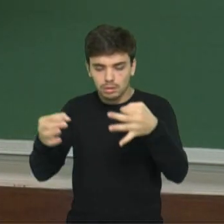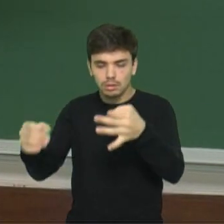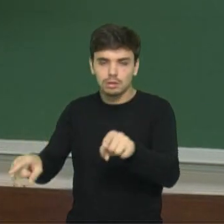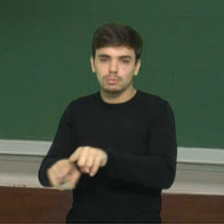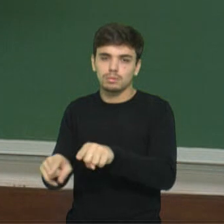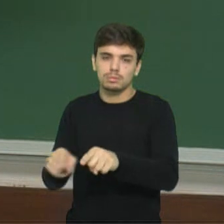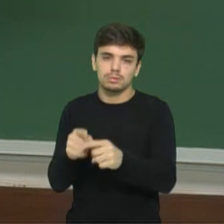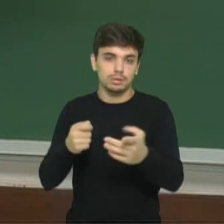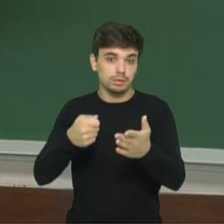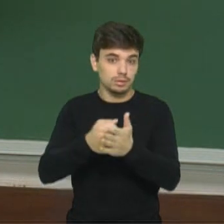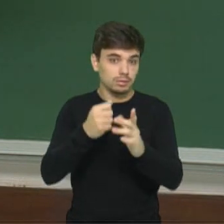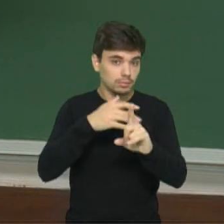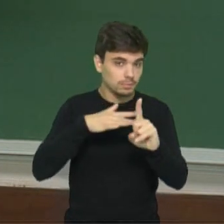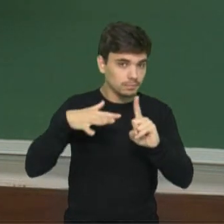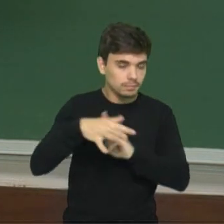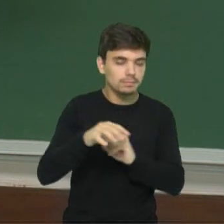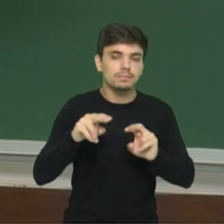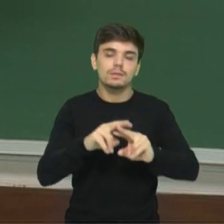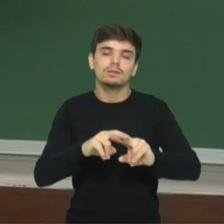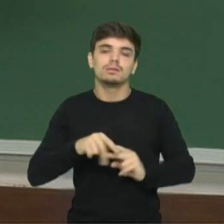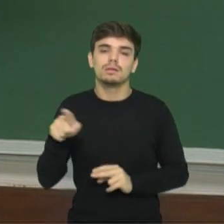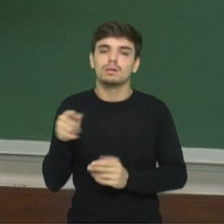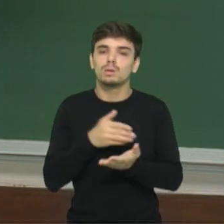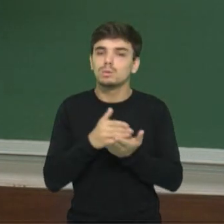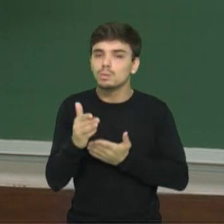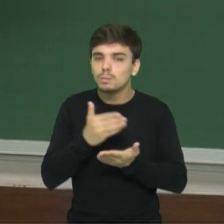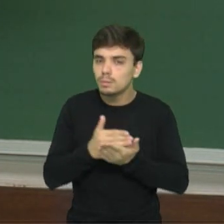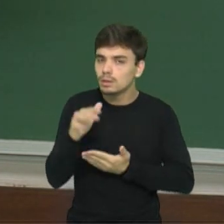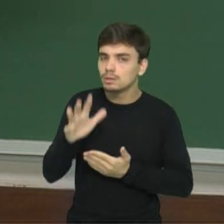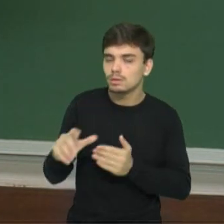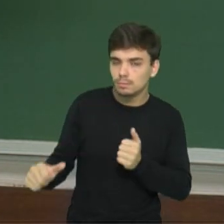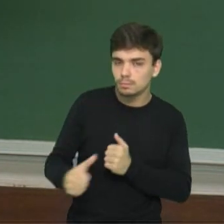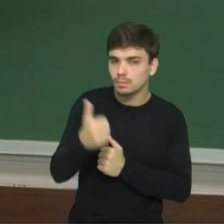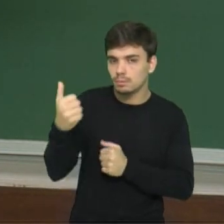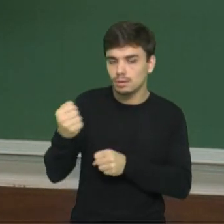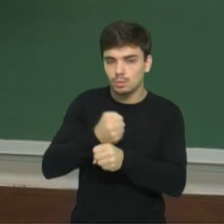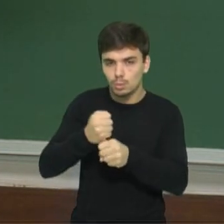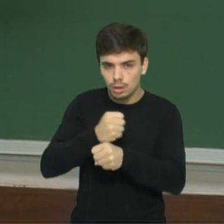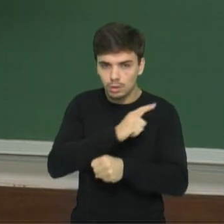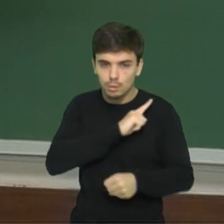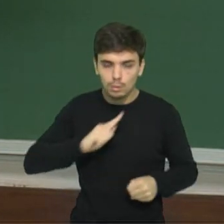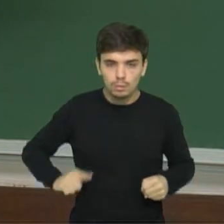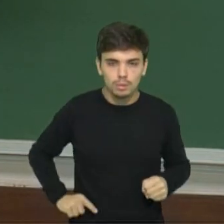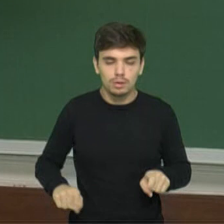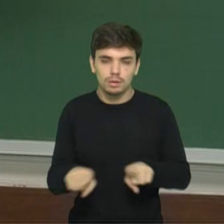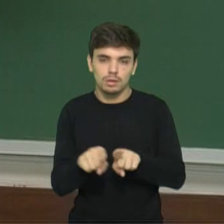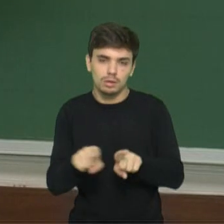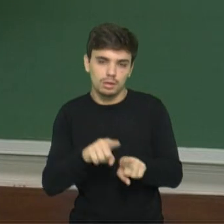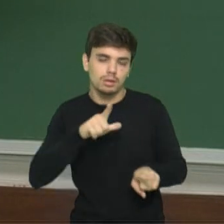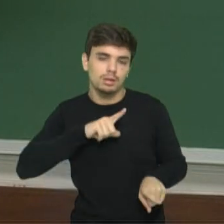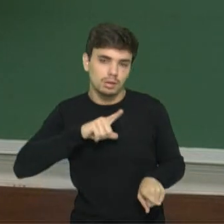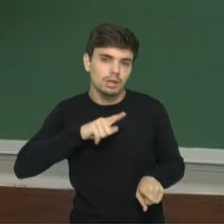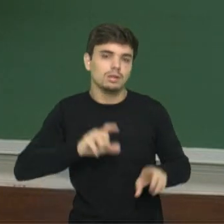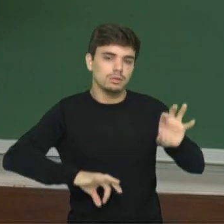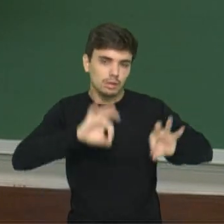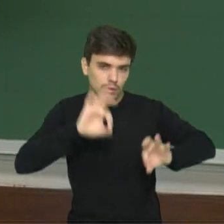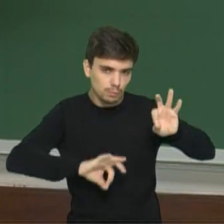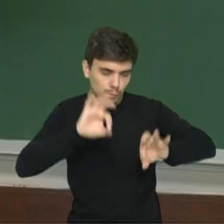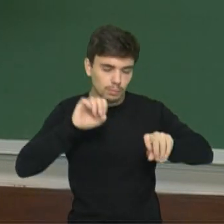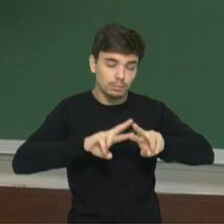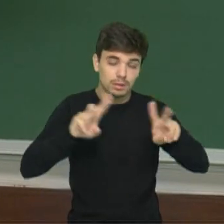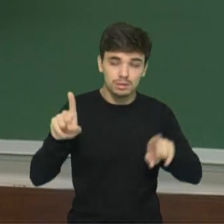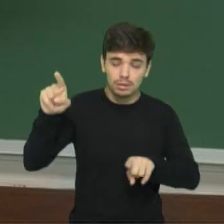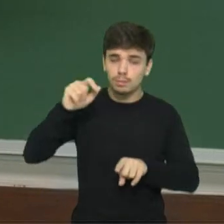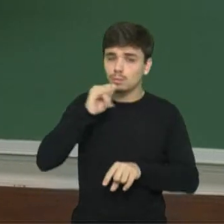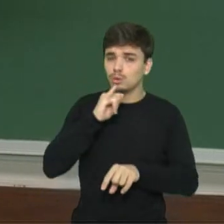regime socialista. Então ele parte do seu primeiro ano de governo, propondo essas reformas, né? Então, ele vai, por